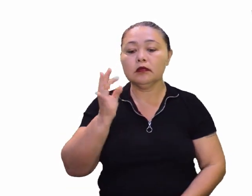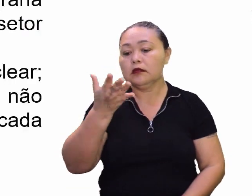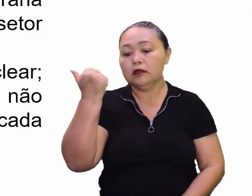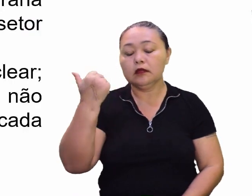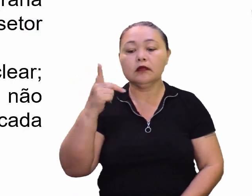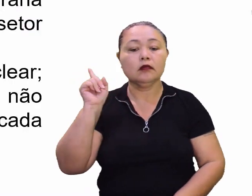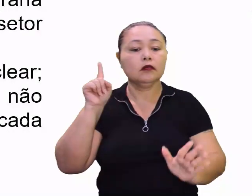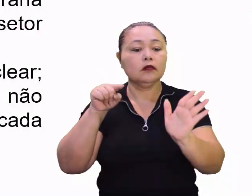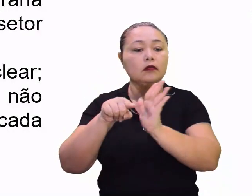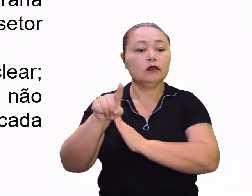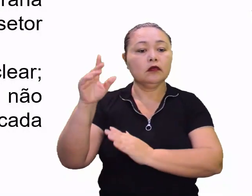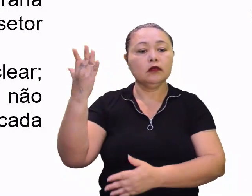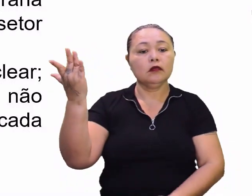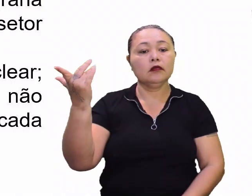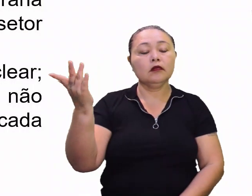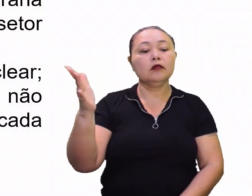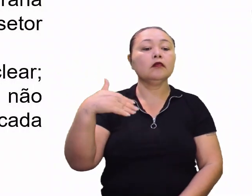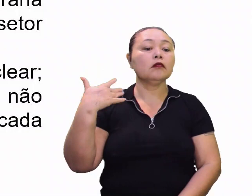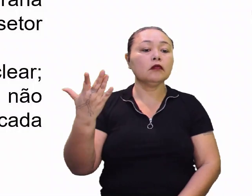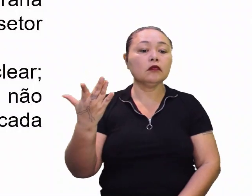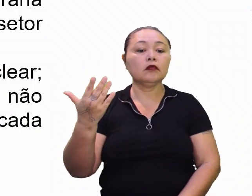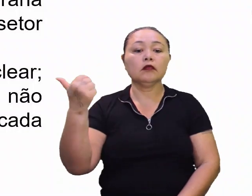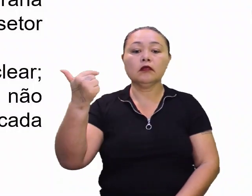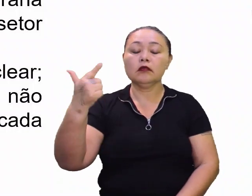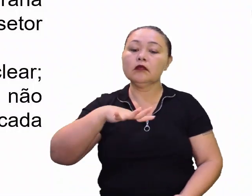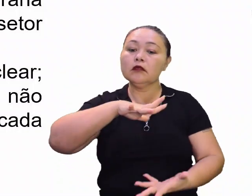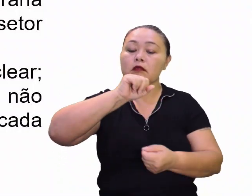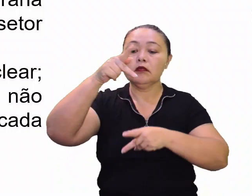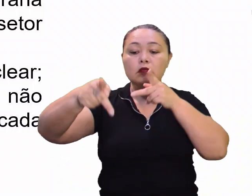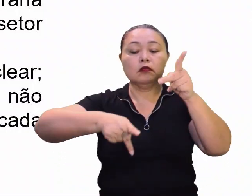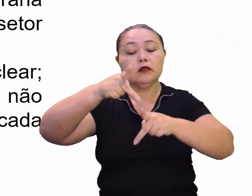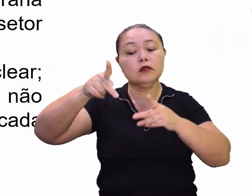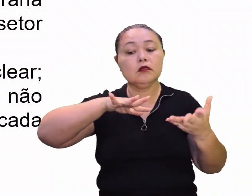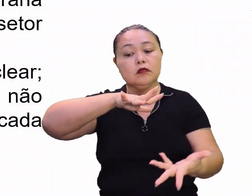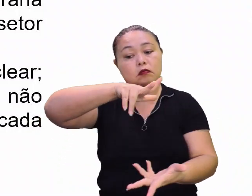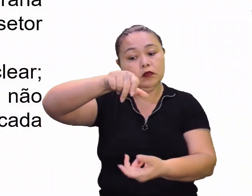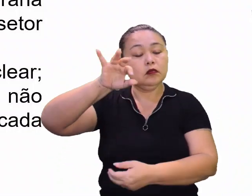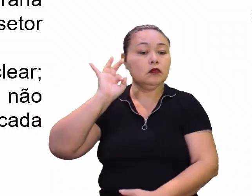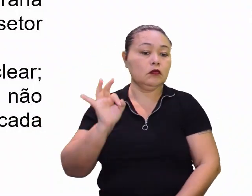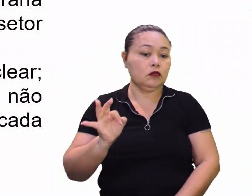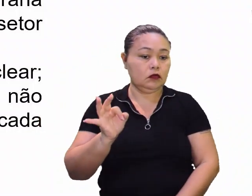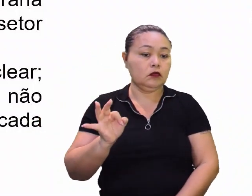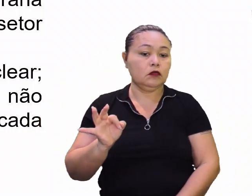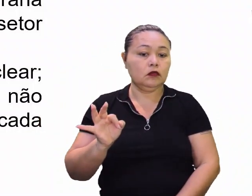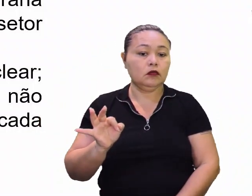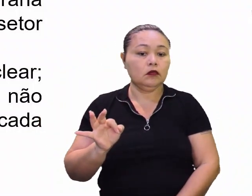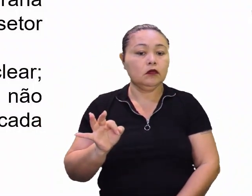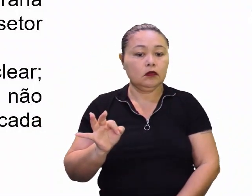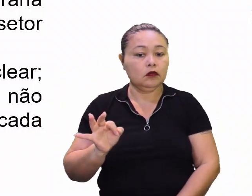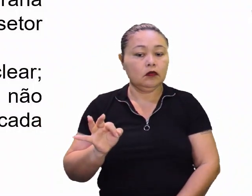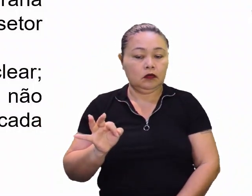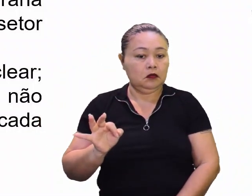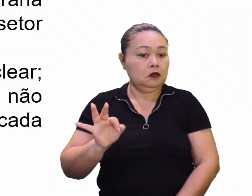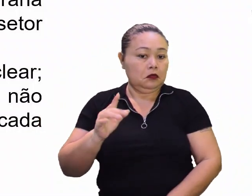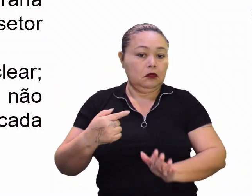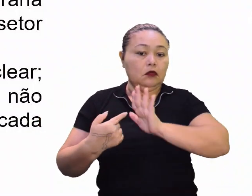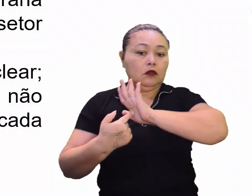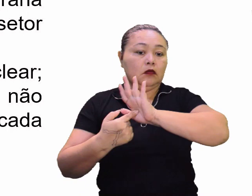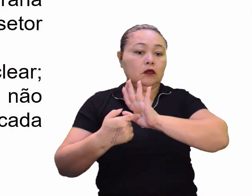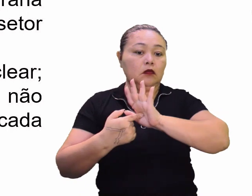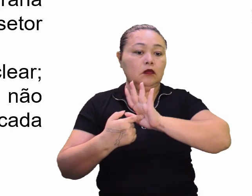ver nas afirmações? Olha só, o segundo país mais populoso do mundo. Isso está certo, né, Rogério? Tudo bem.